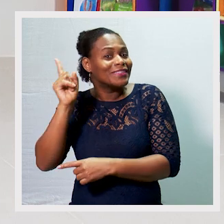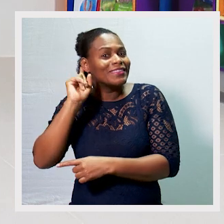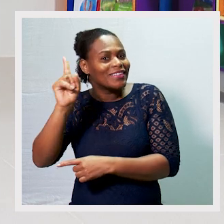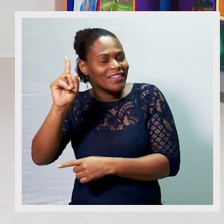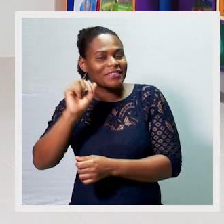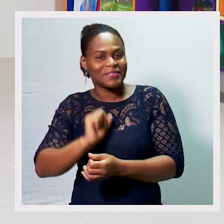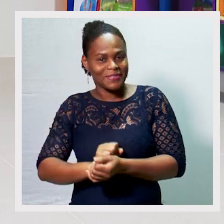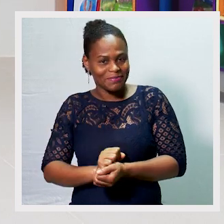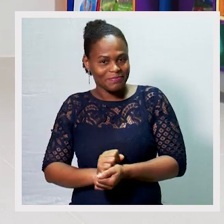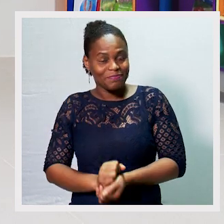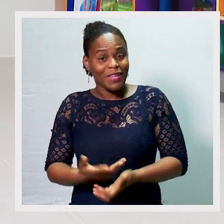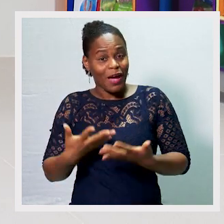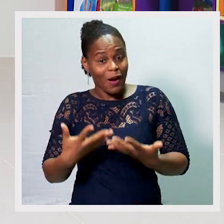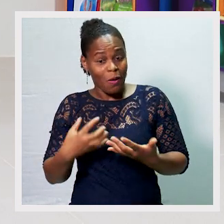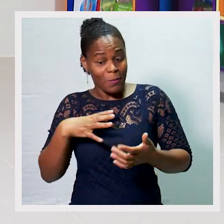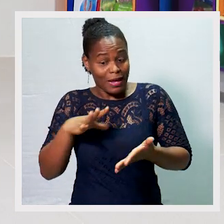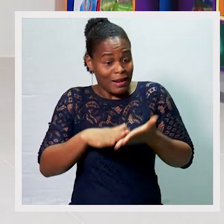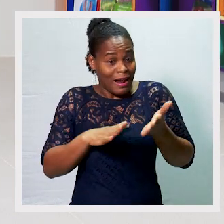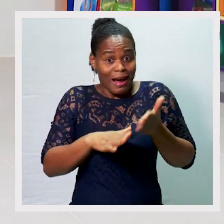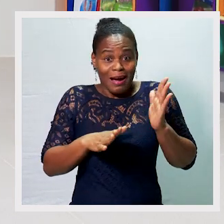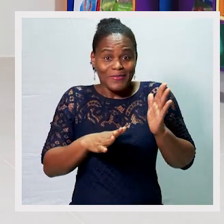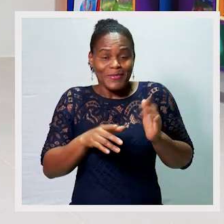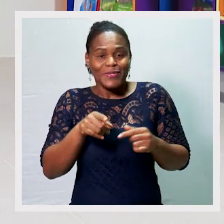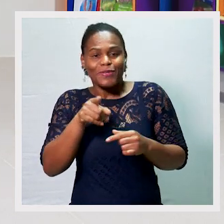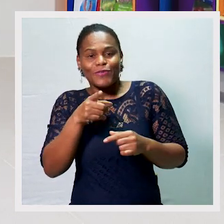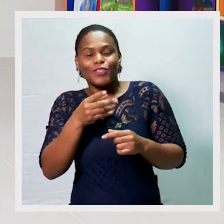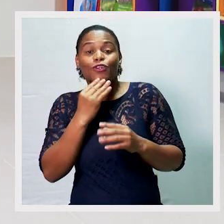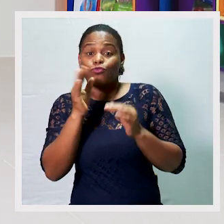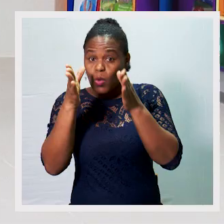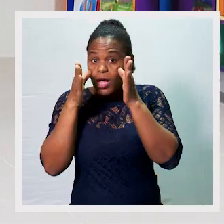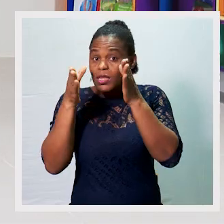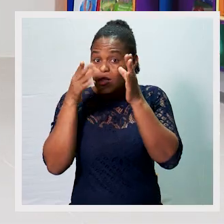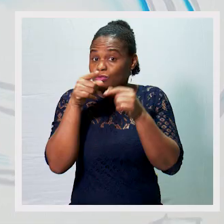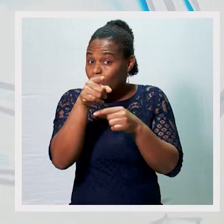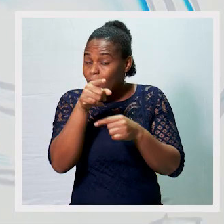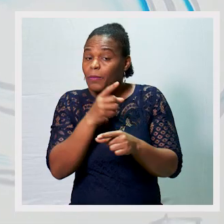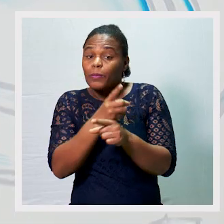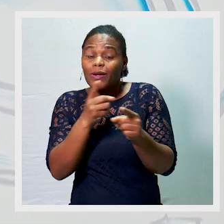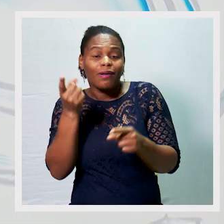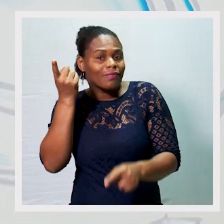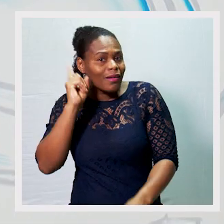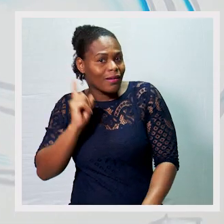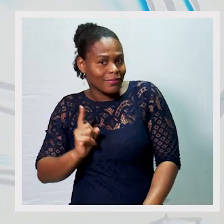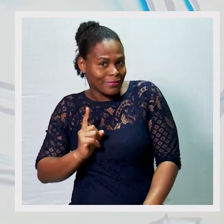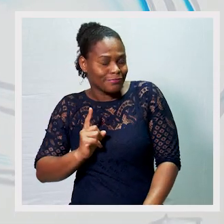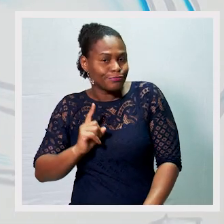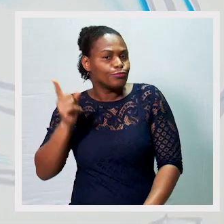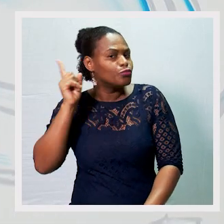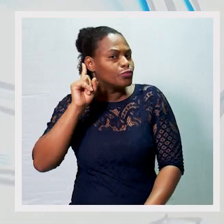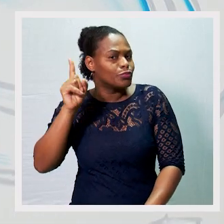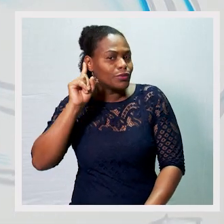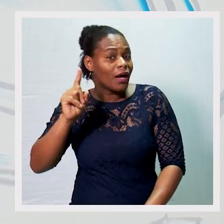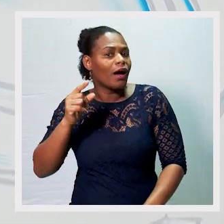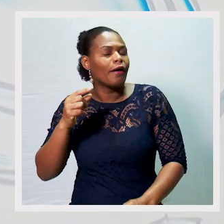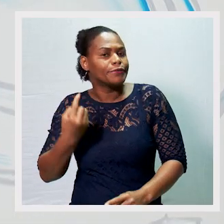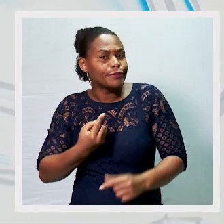importância. Agora eu queria rapidamente fazer uma chamada de atenção. As datas são